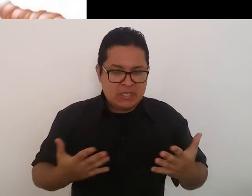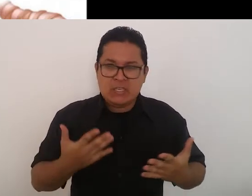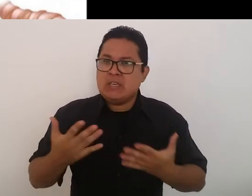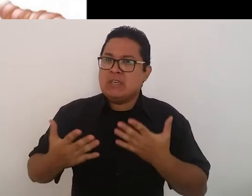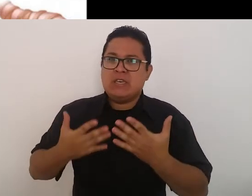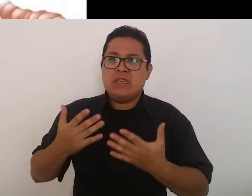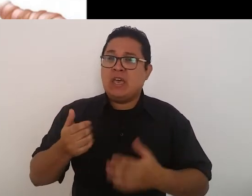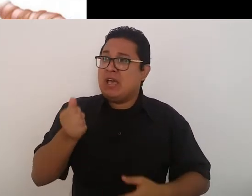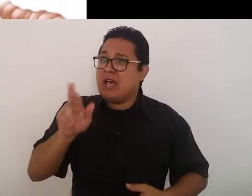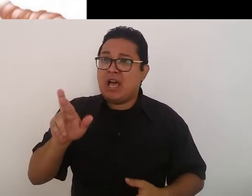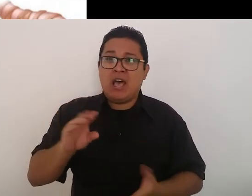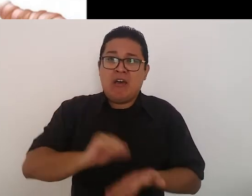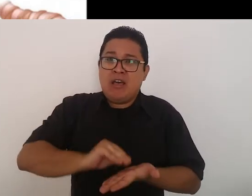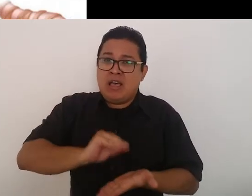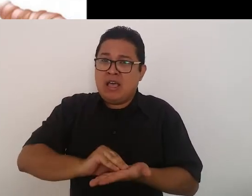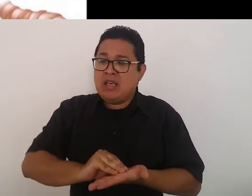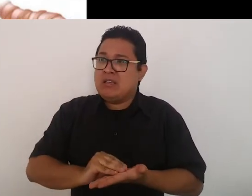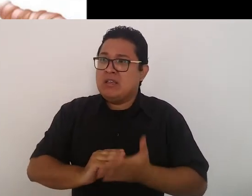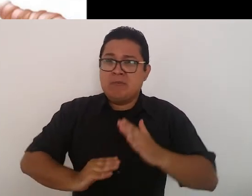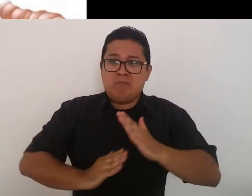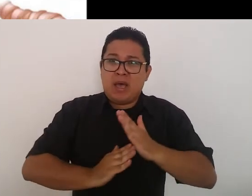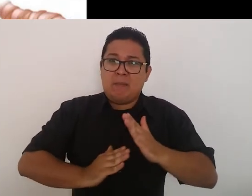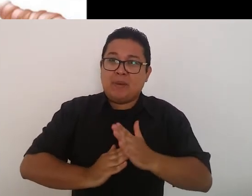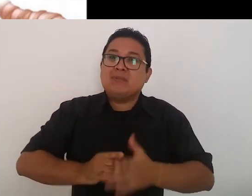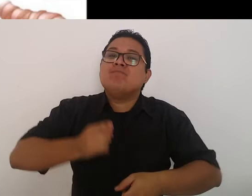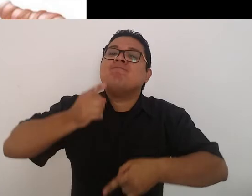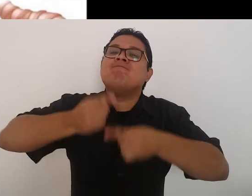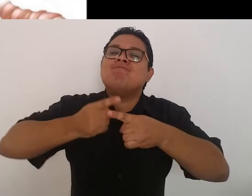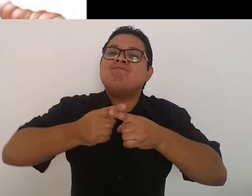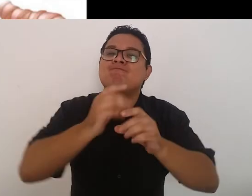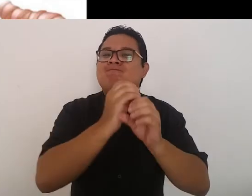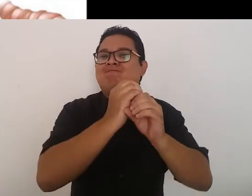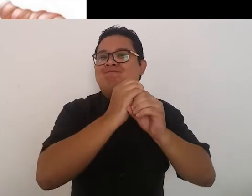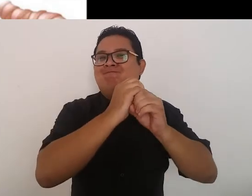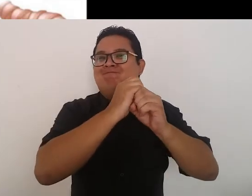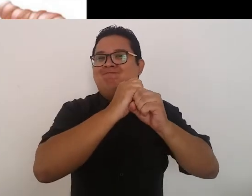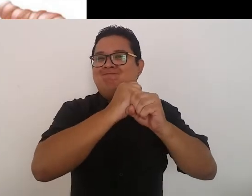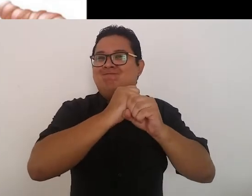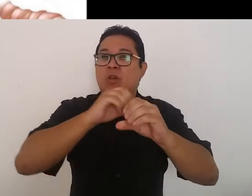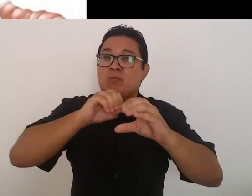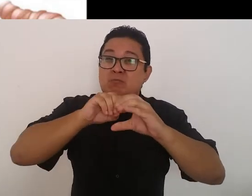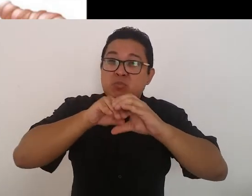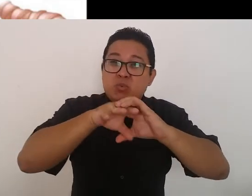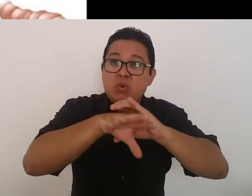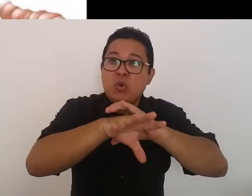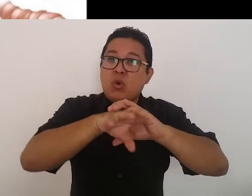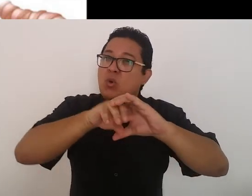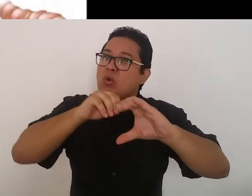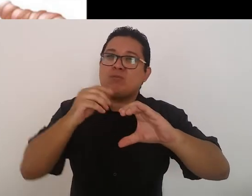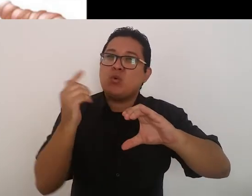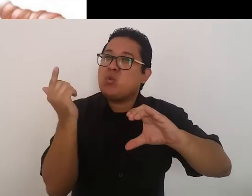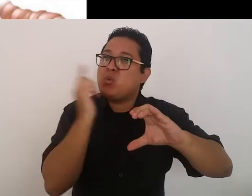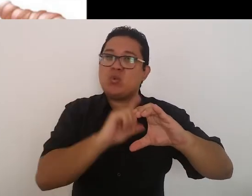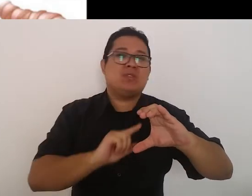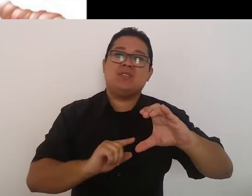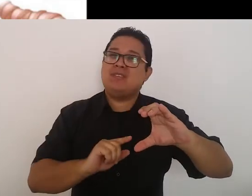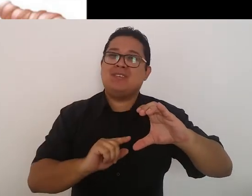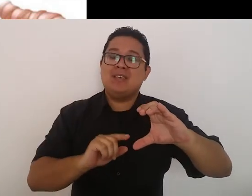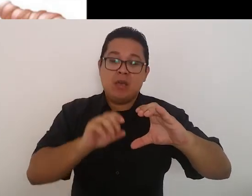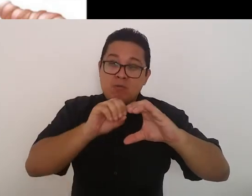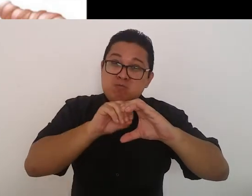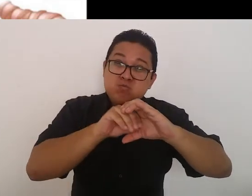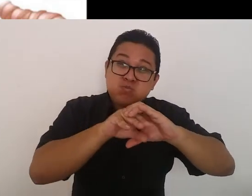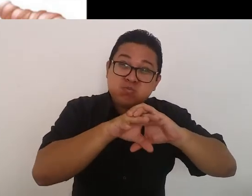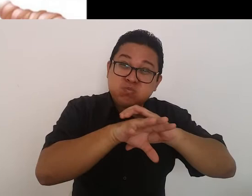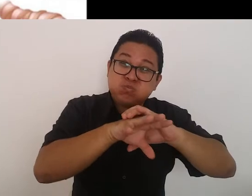gera é o que gera essa pneumonia grave que acaba prejudicando bastante. Então, esse é